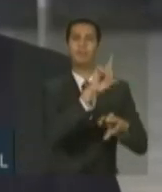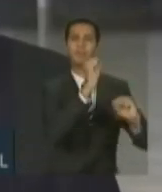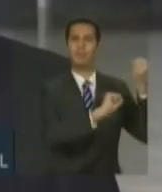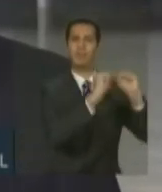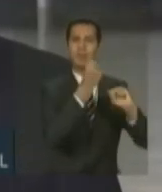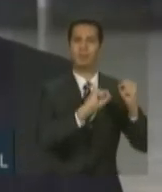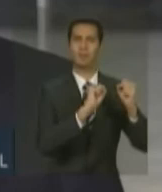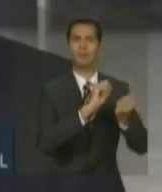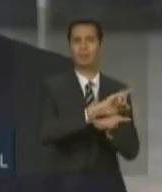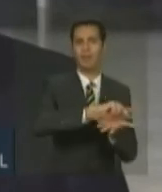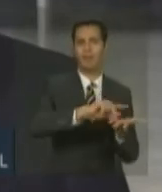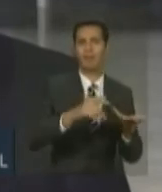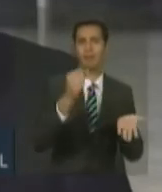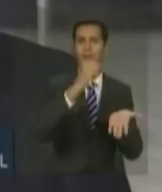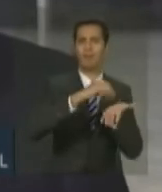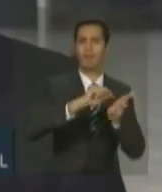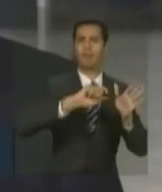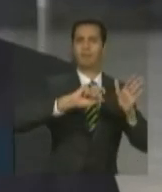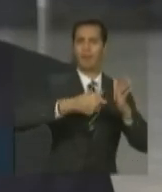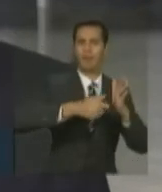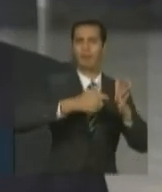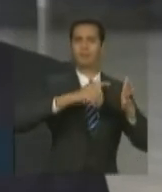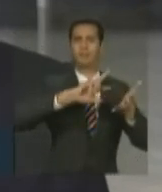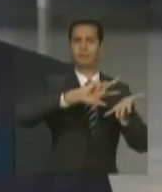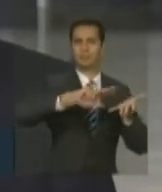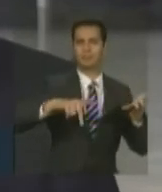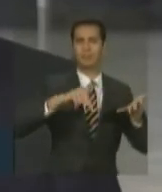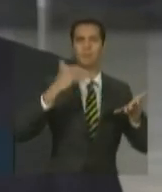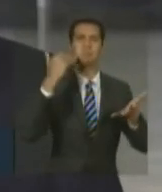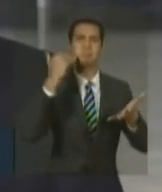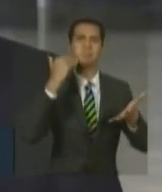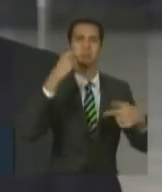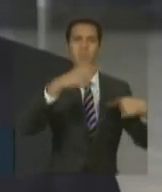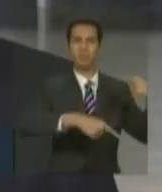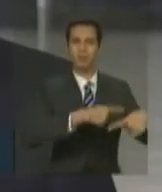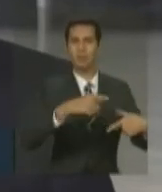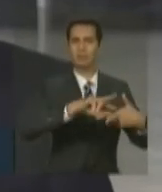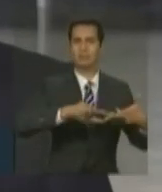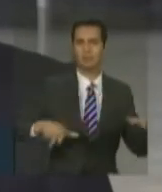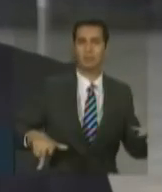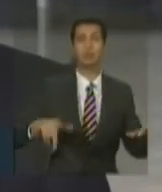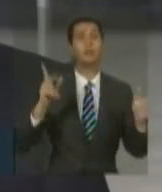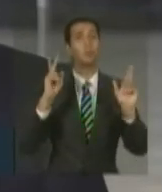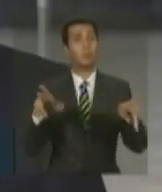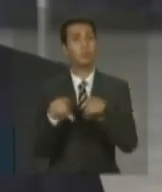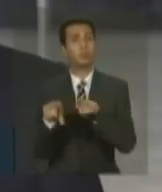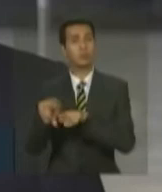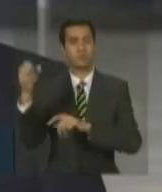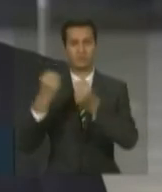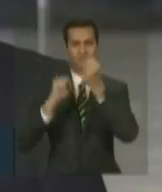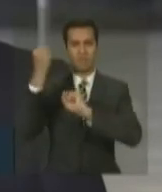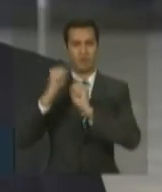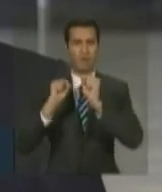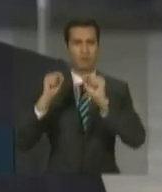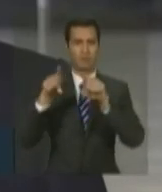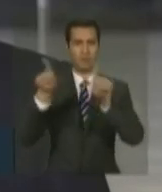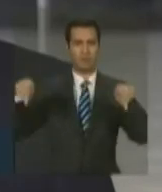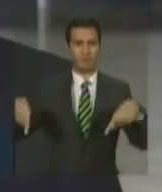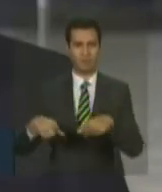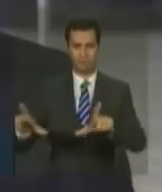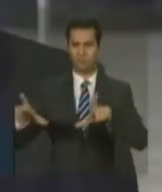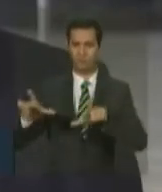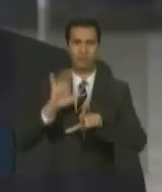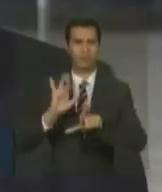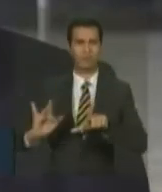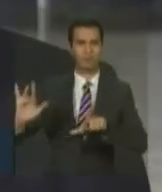essa indústria de display, ela arrasta junto com ela outros setores nessa área de tecnologia de informação e comunicação.